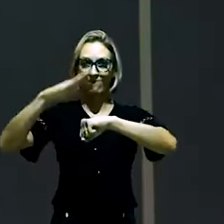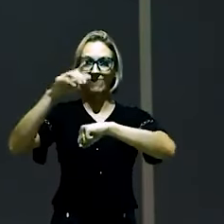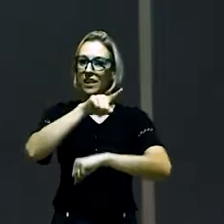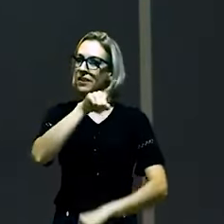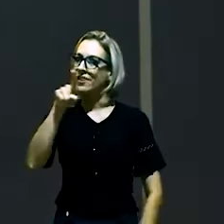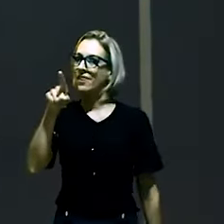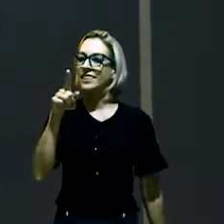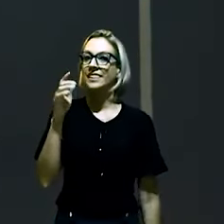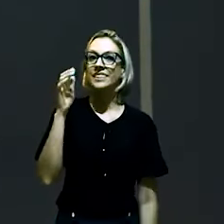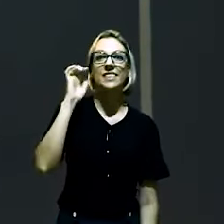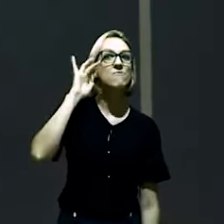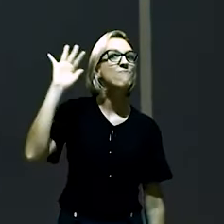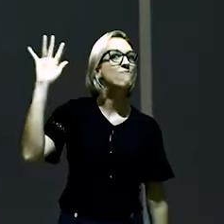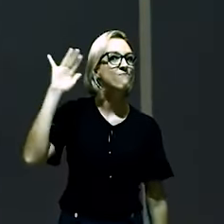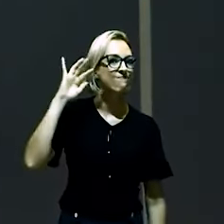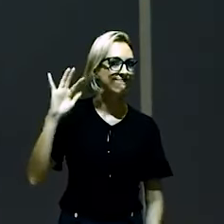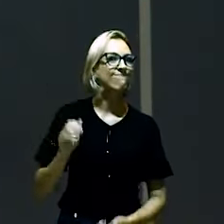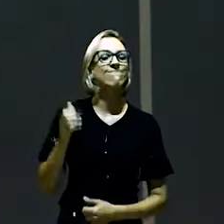já se sente o máximo,